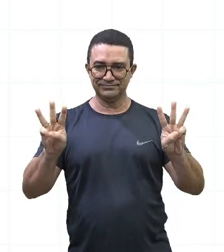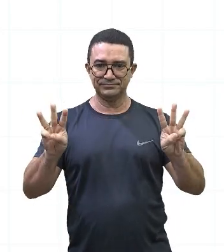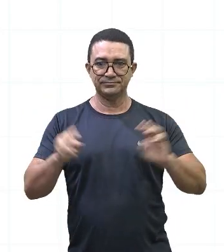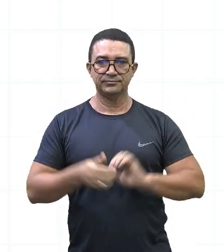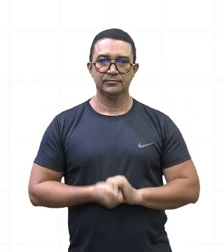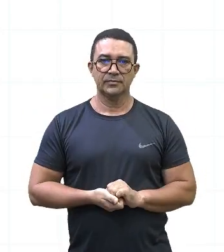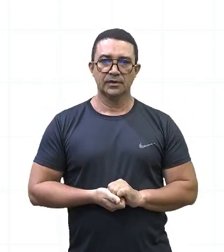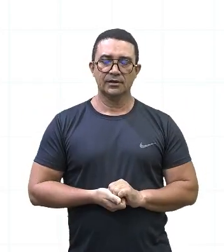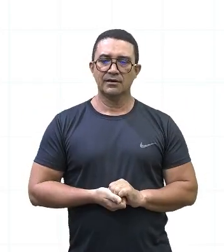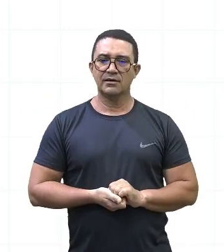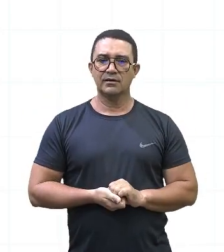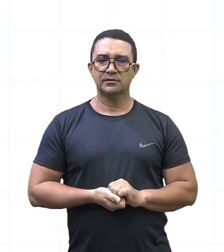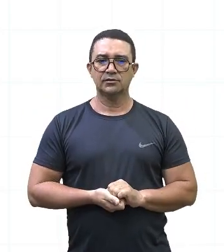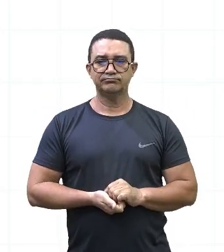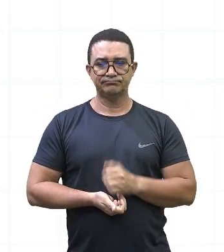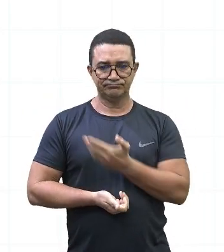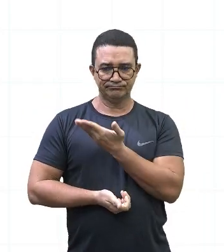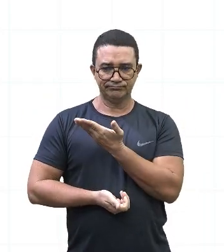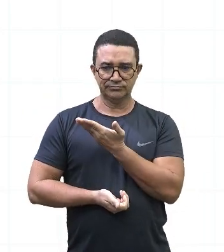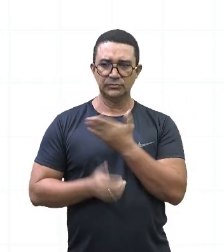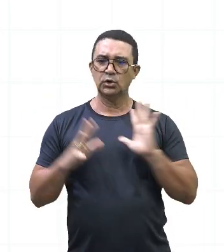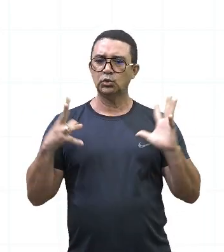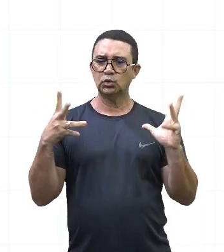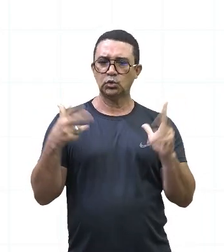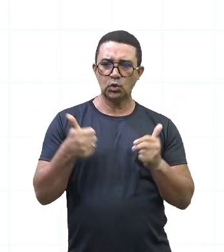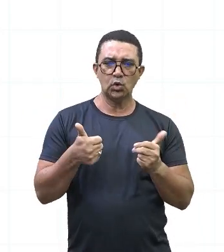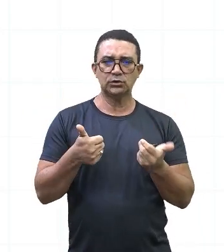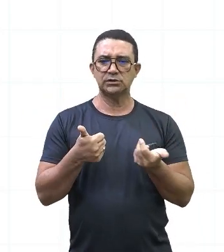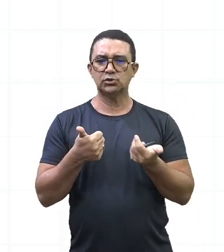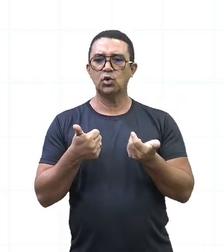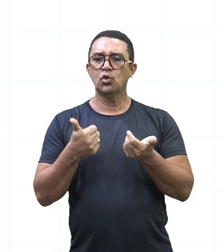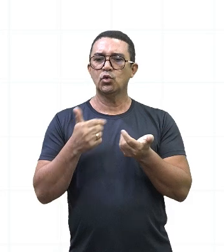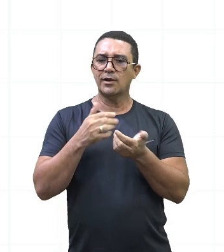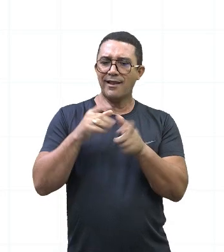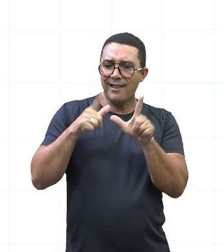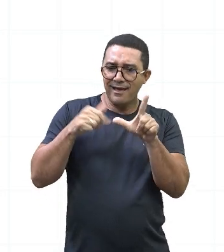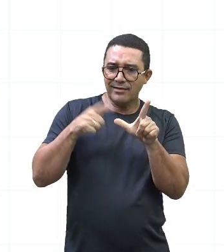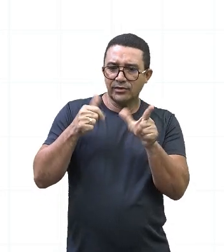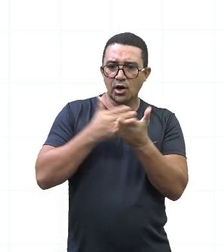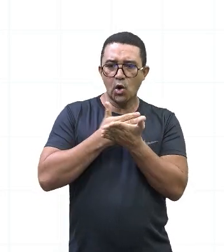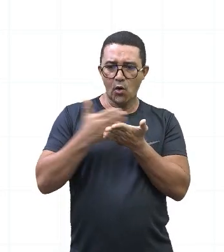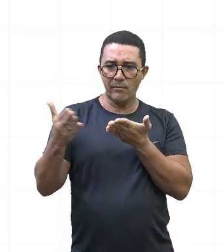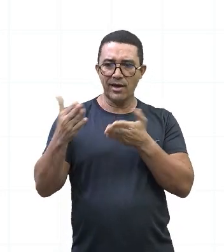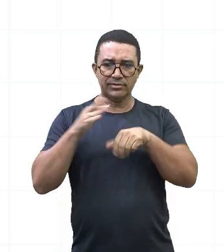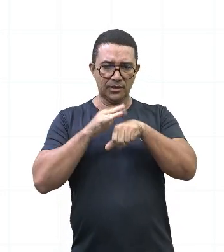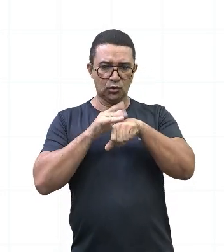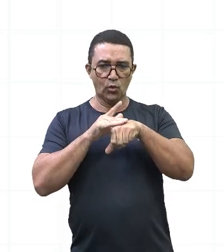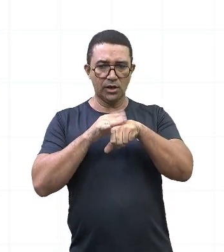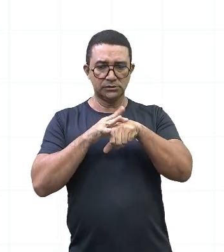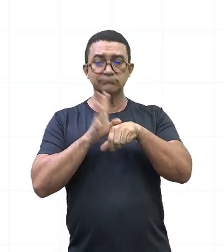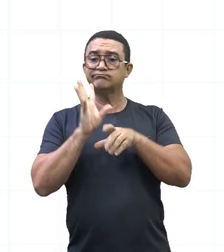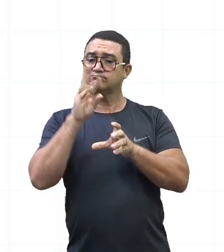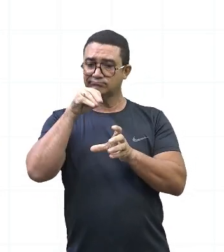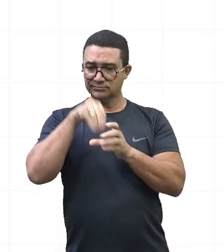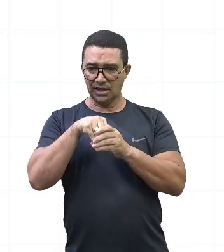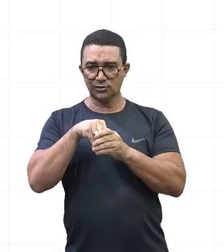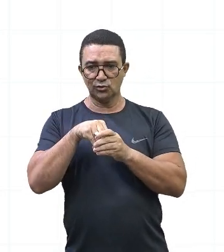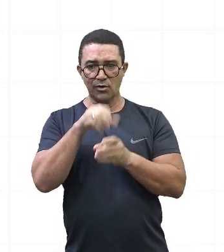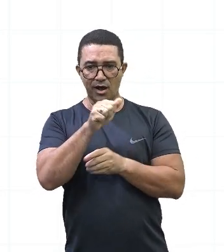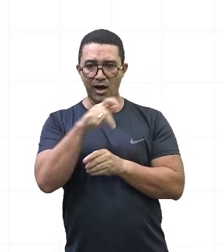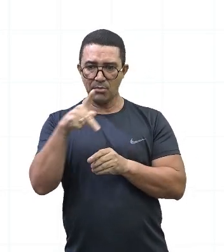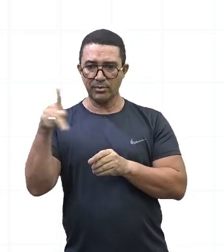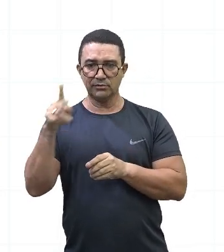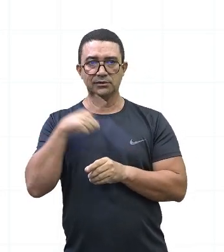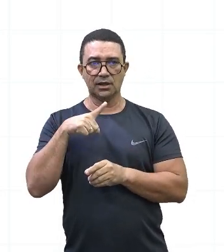fosse assim um dicionário, ó, todas as iniciais das doenças, elas estão aí nesta plataforma e você,